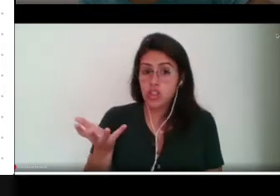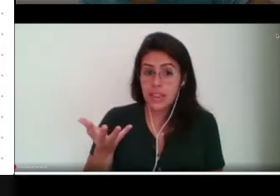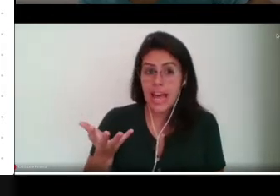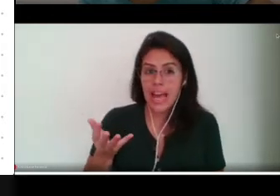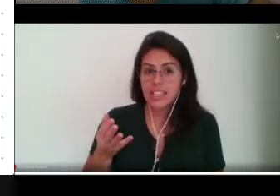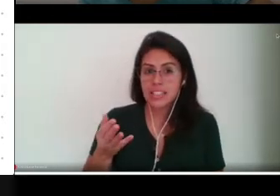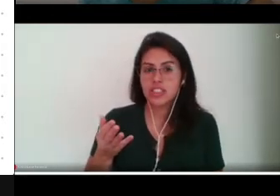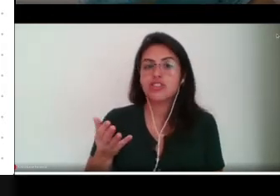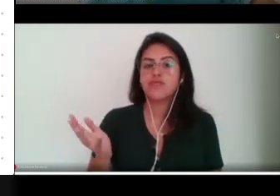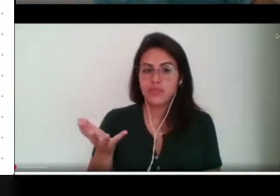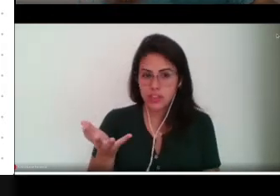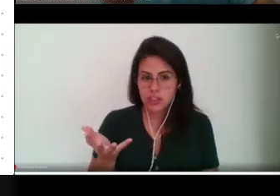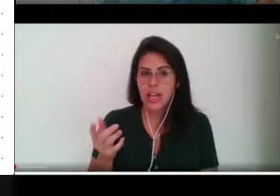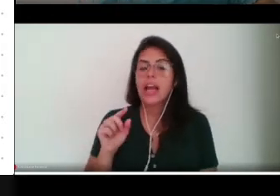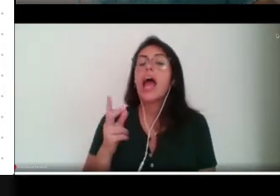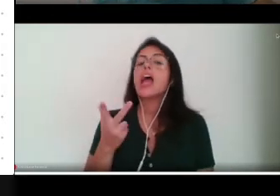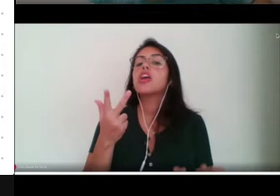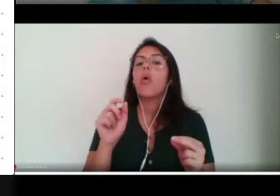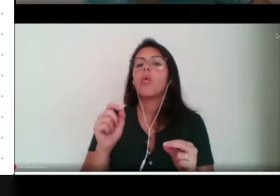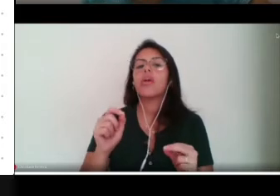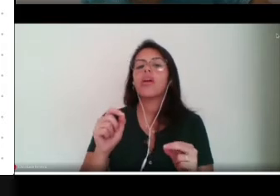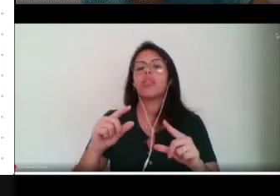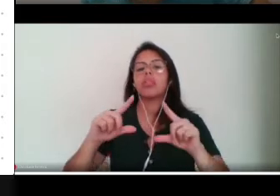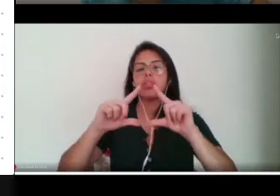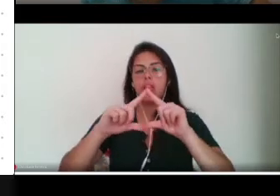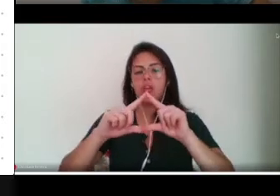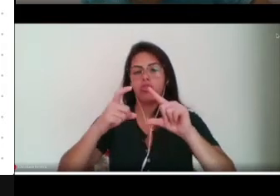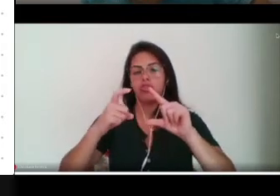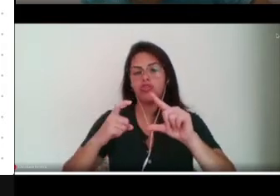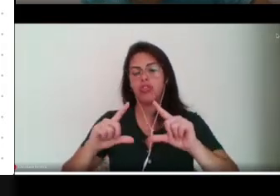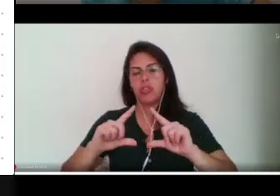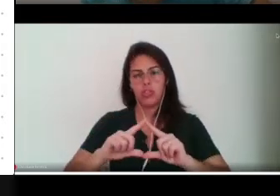né? E lembrando das minhas aulas de cálculo, se eu